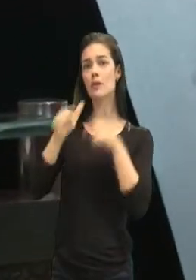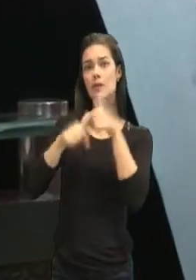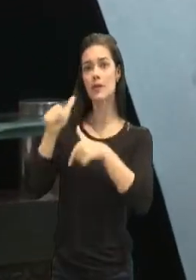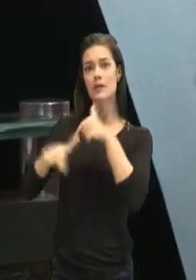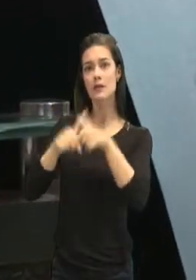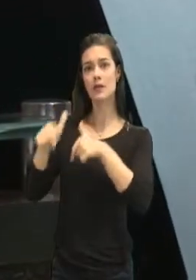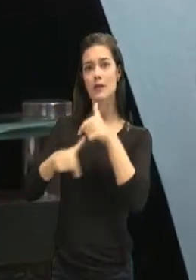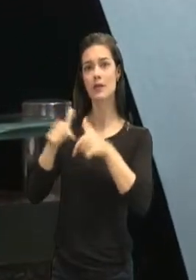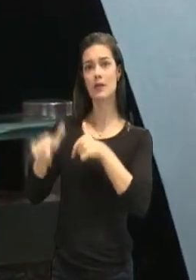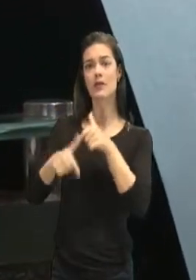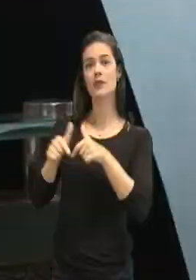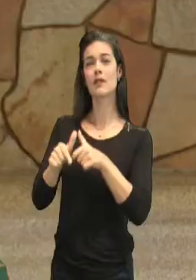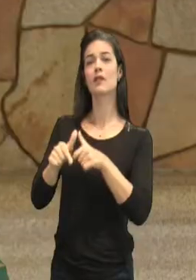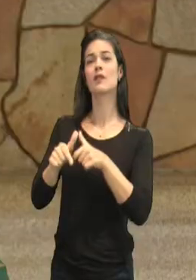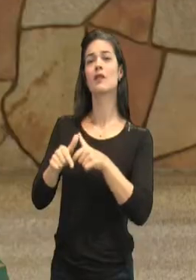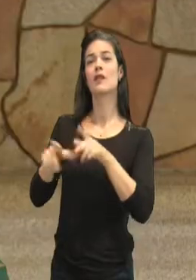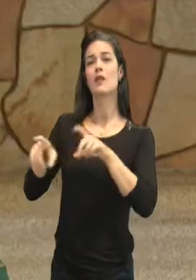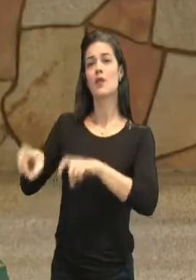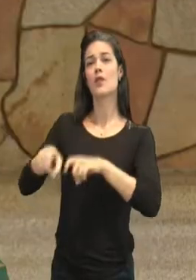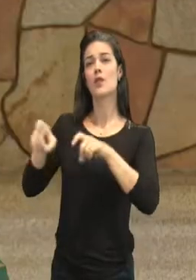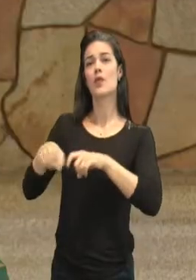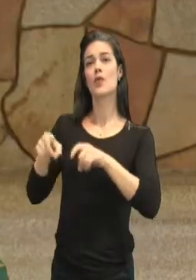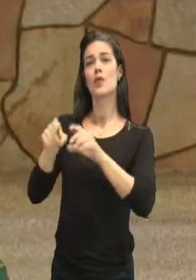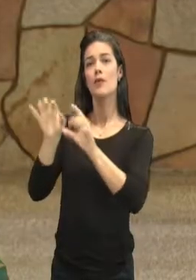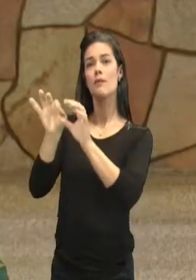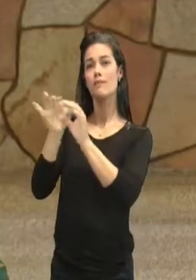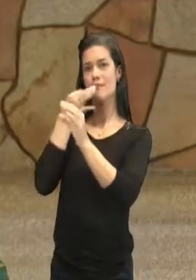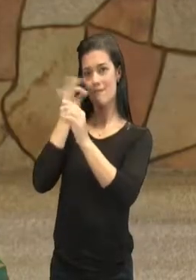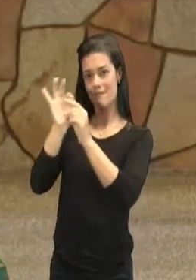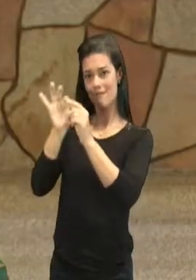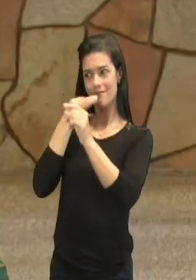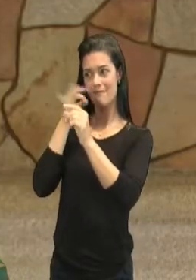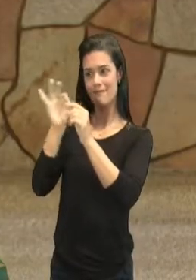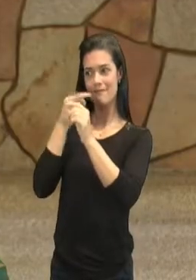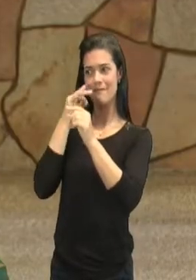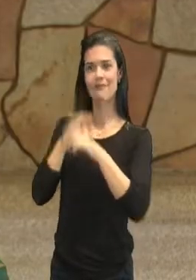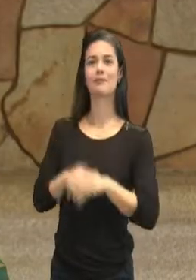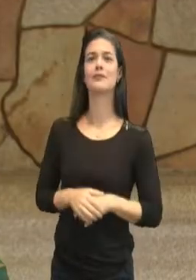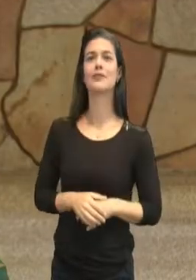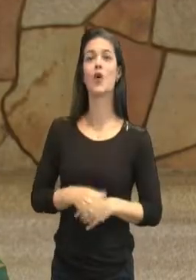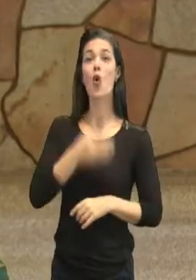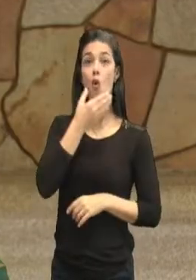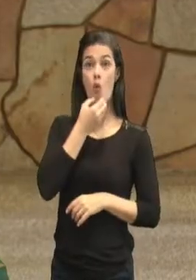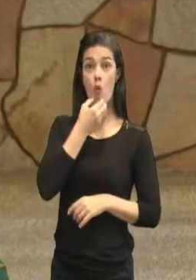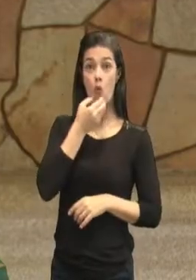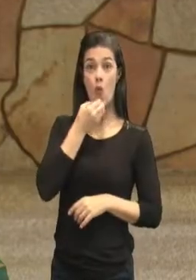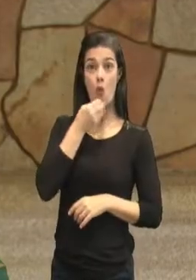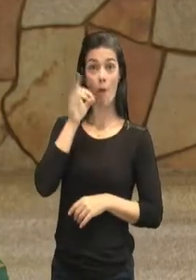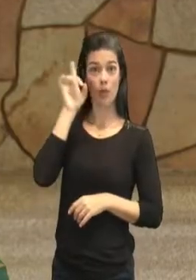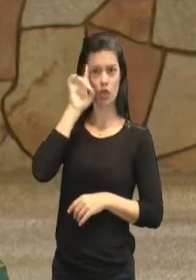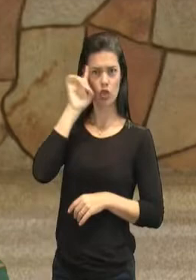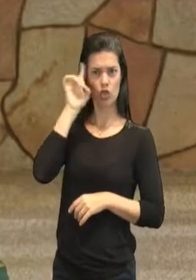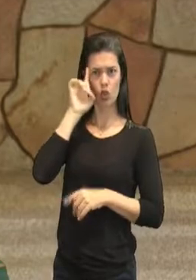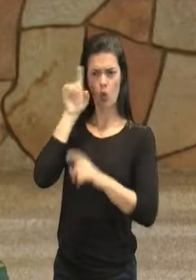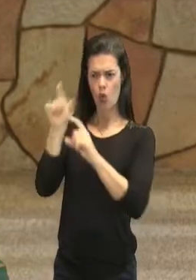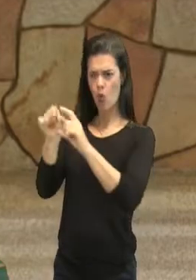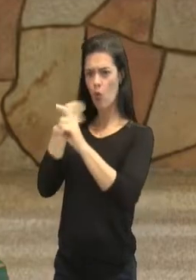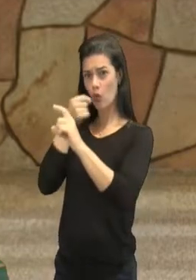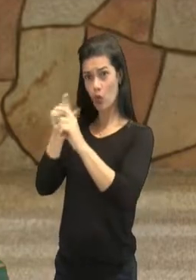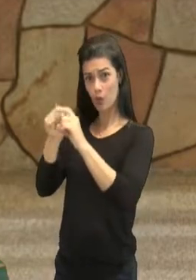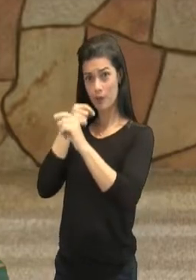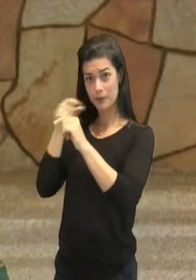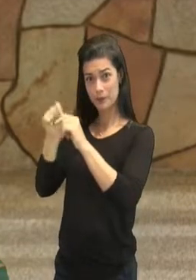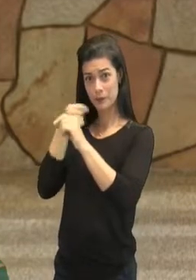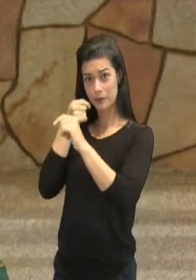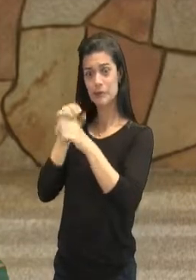vinha. Esse texto vai dizer que o dono de uma vinha, uma plantação de uvas, saiu chamando pessoas